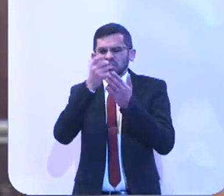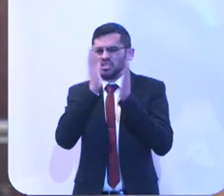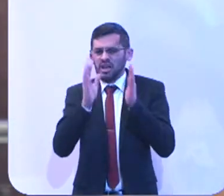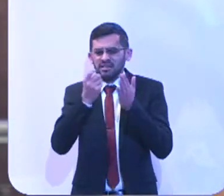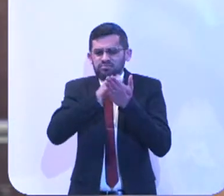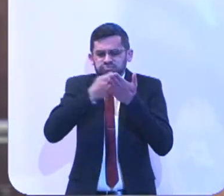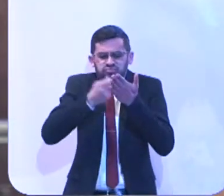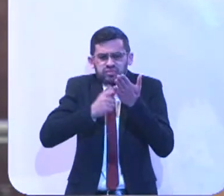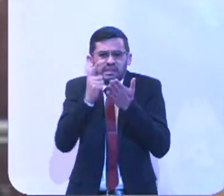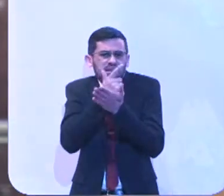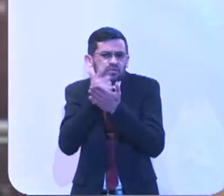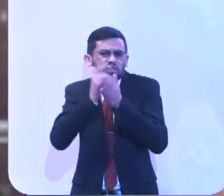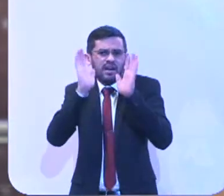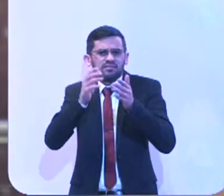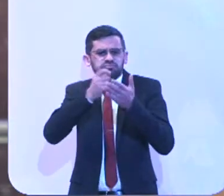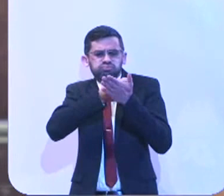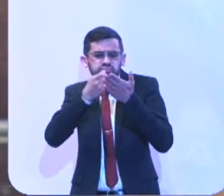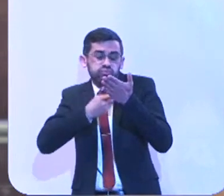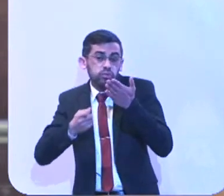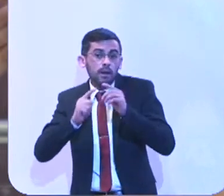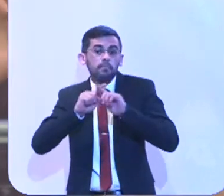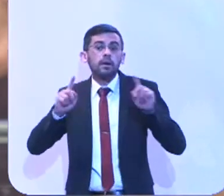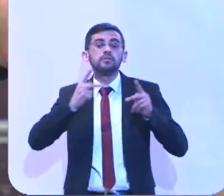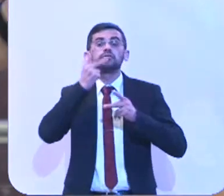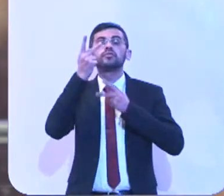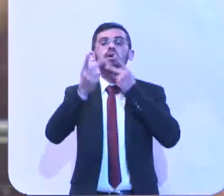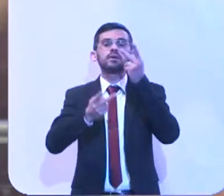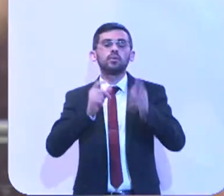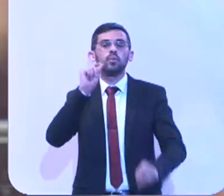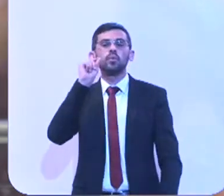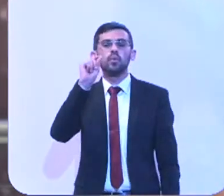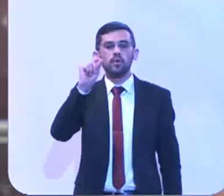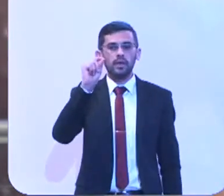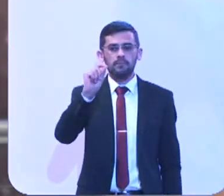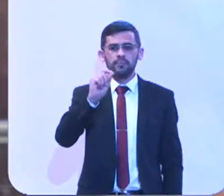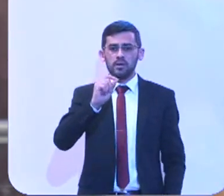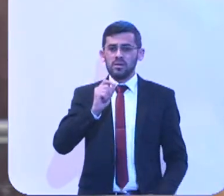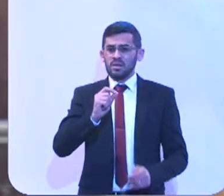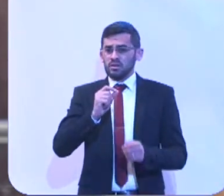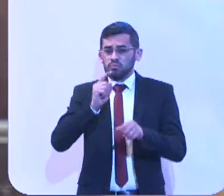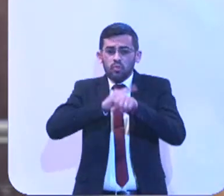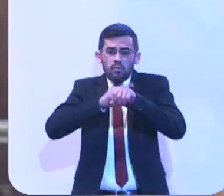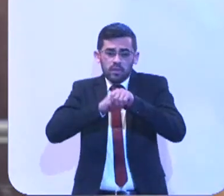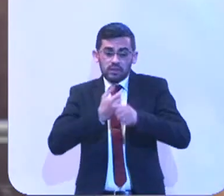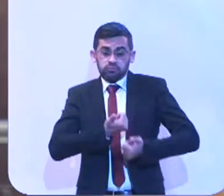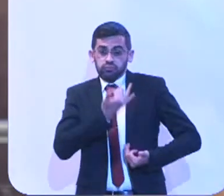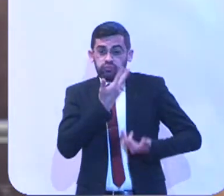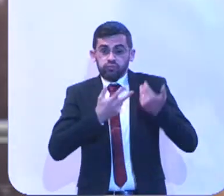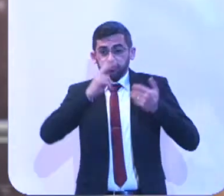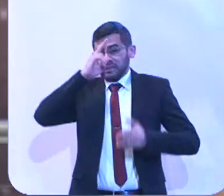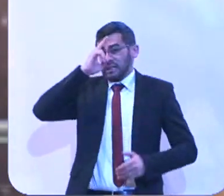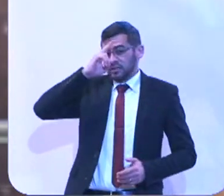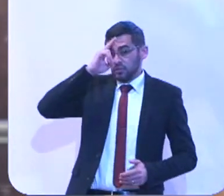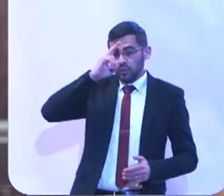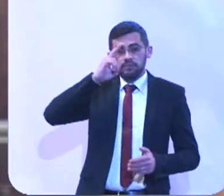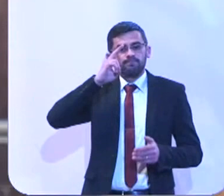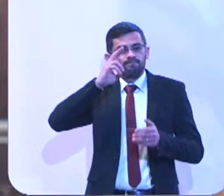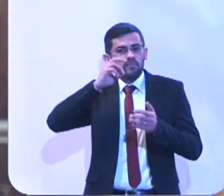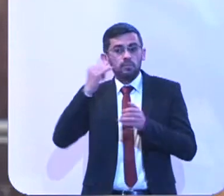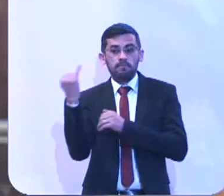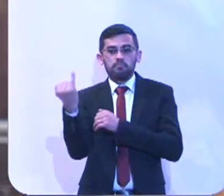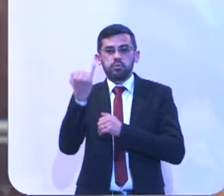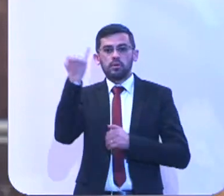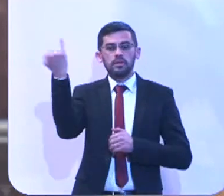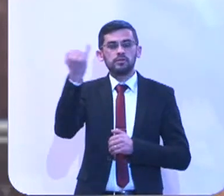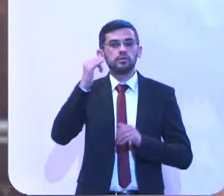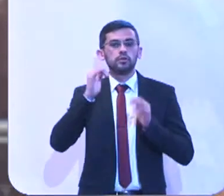vários comentários, e ele disse que os grandes avivamentos da história significativos, eles